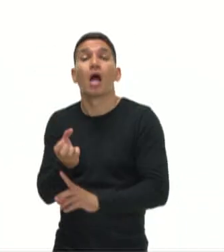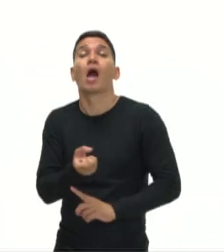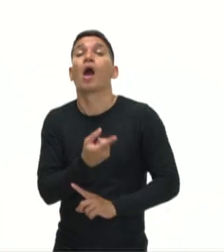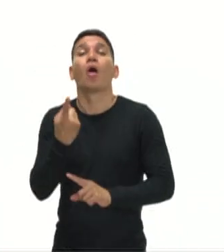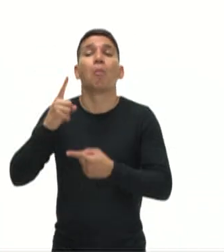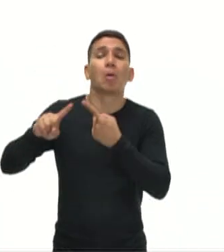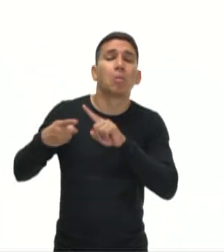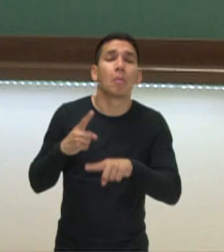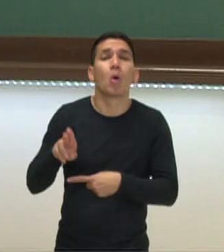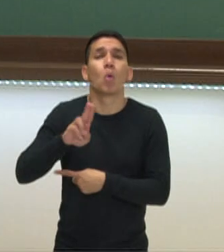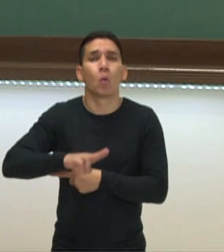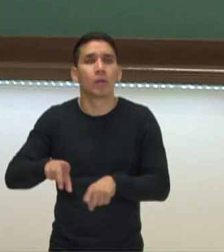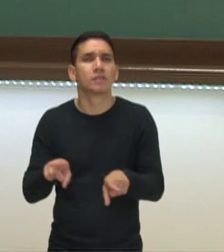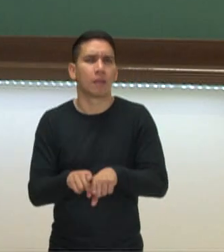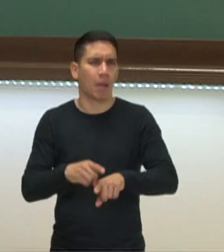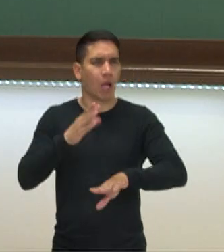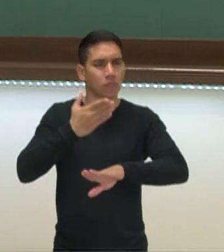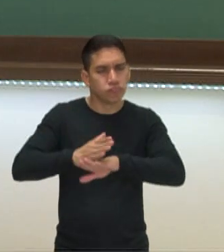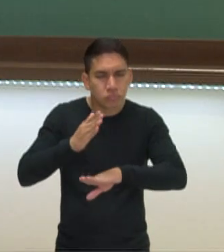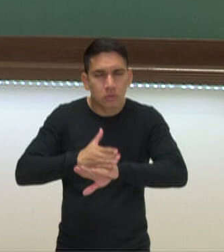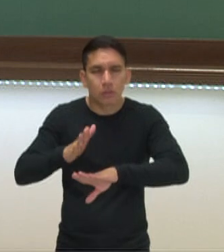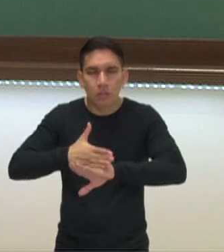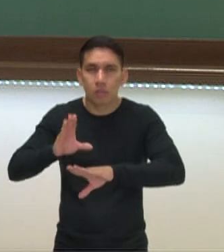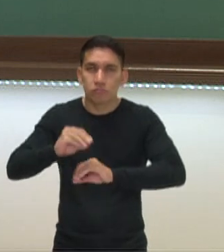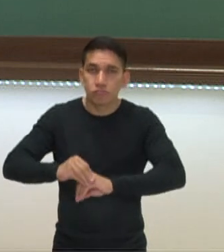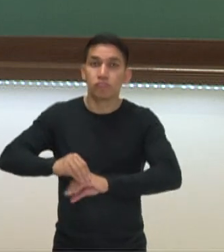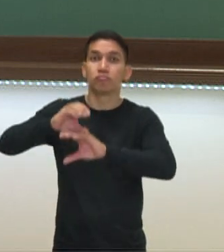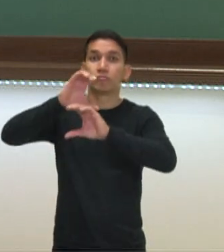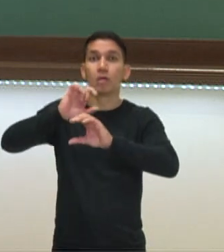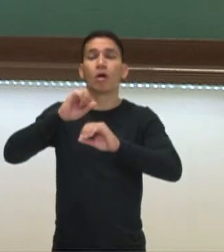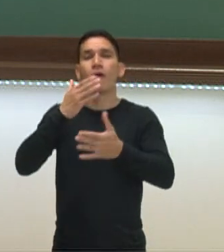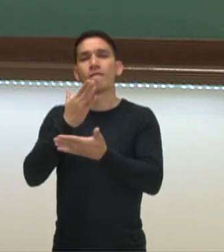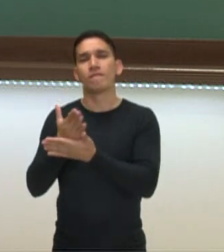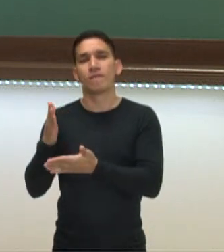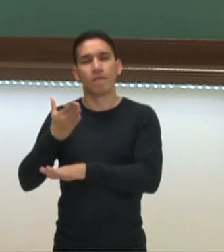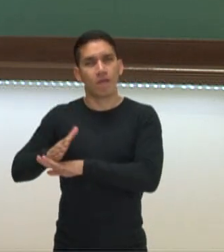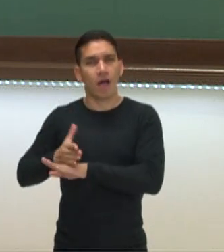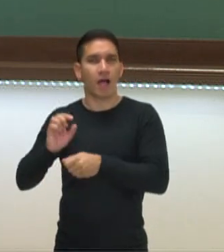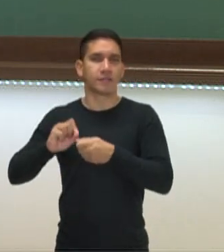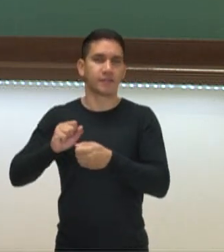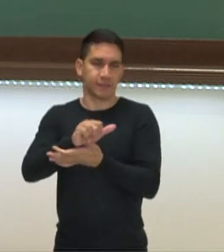compostos, praticamos o conhecimento através de atividades